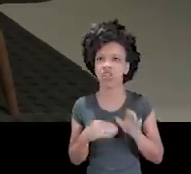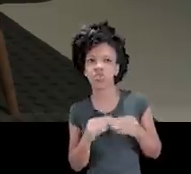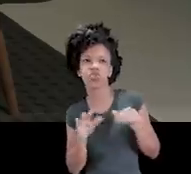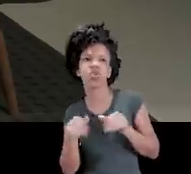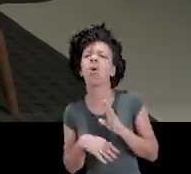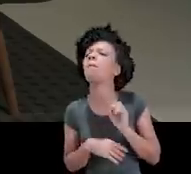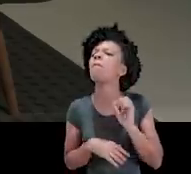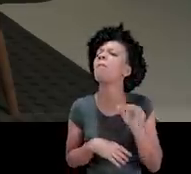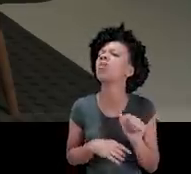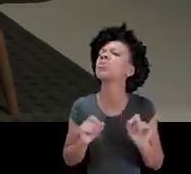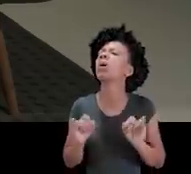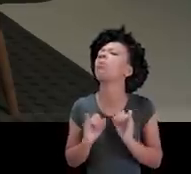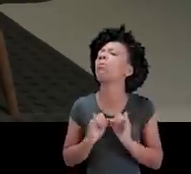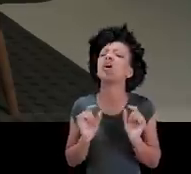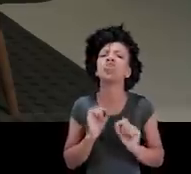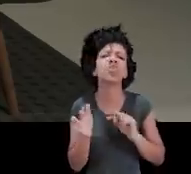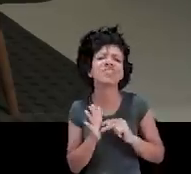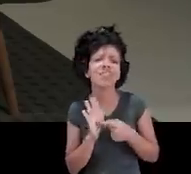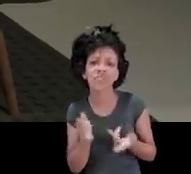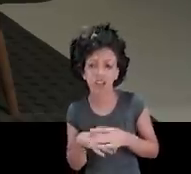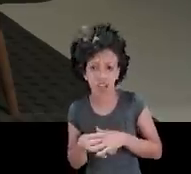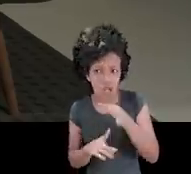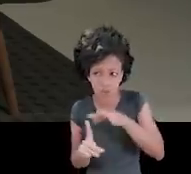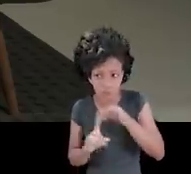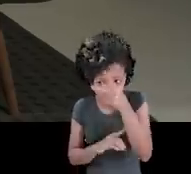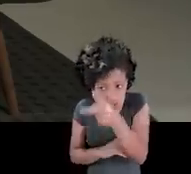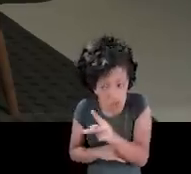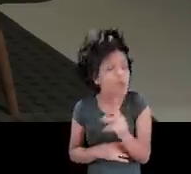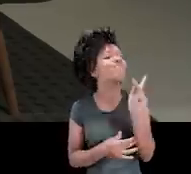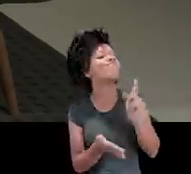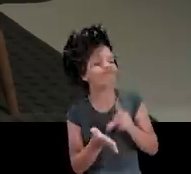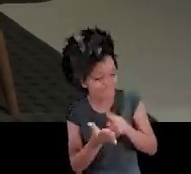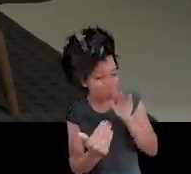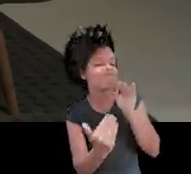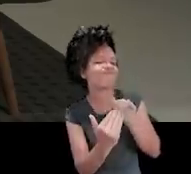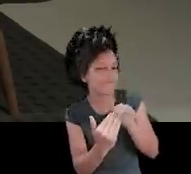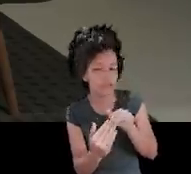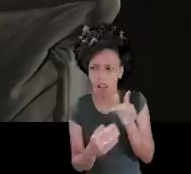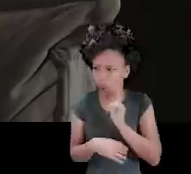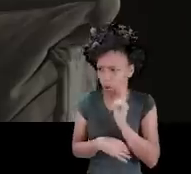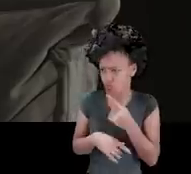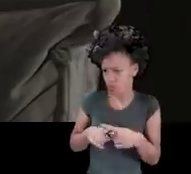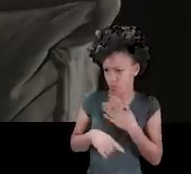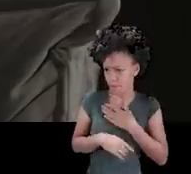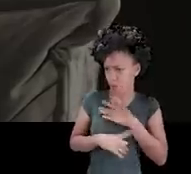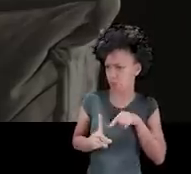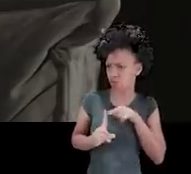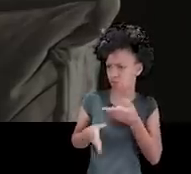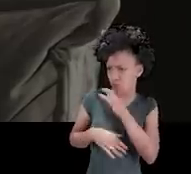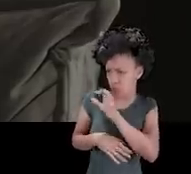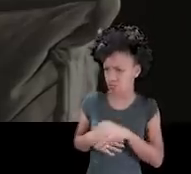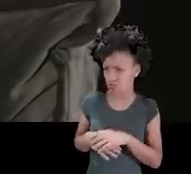falo, o que é bosta? O que é besteira? Isso! É um estado de espírito seu, porque... Exatamente! Lógico, porque a minha função é